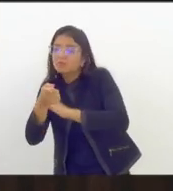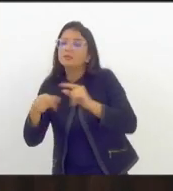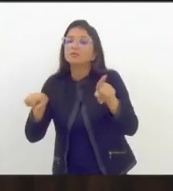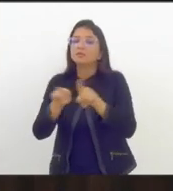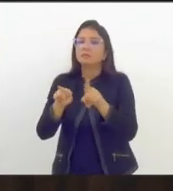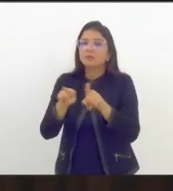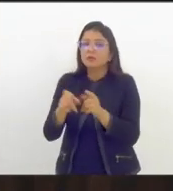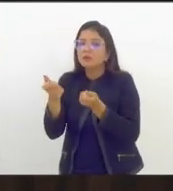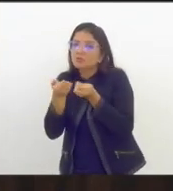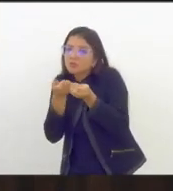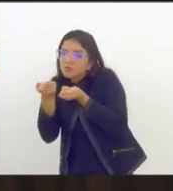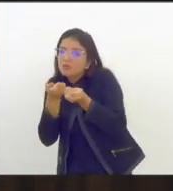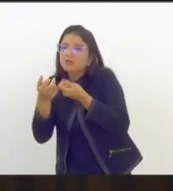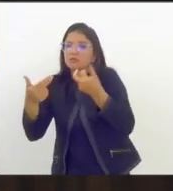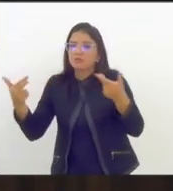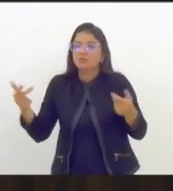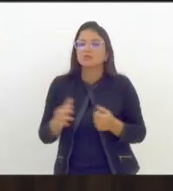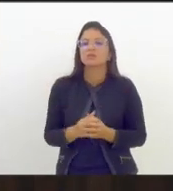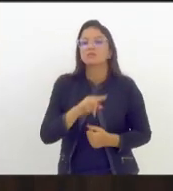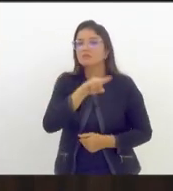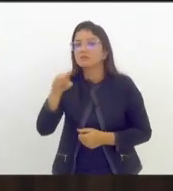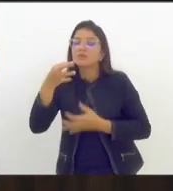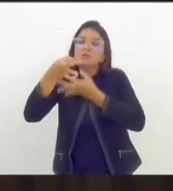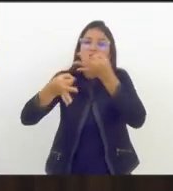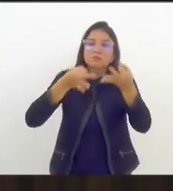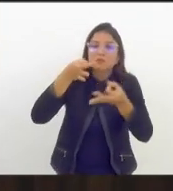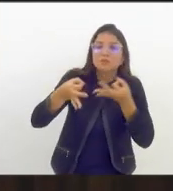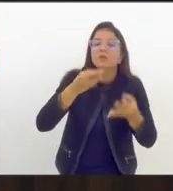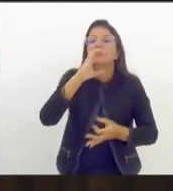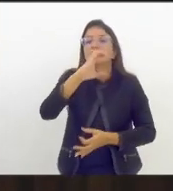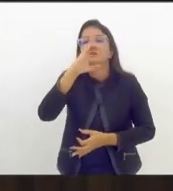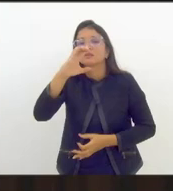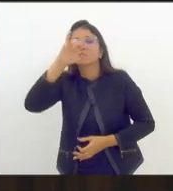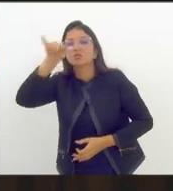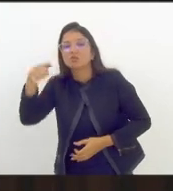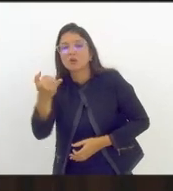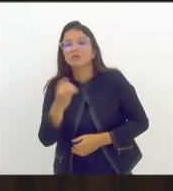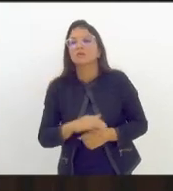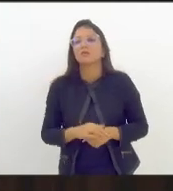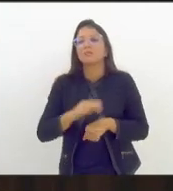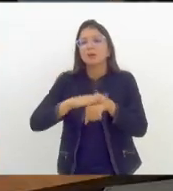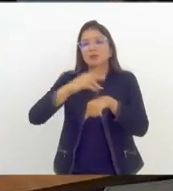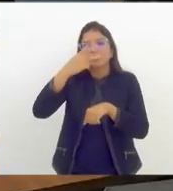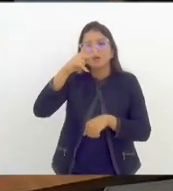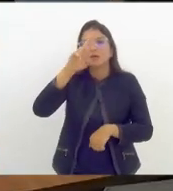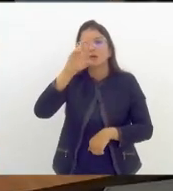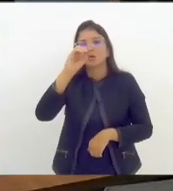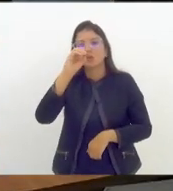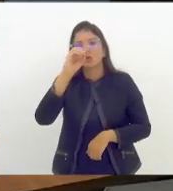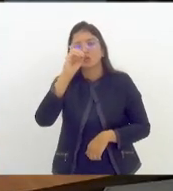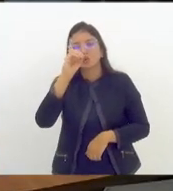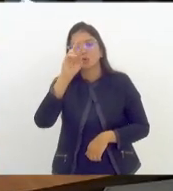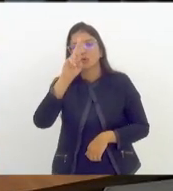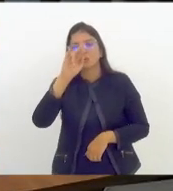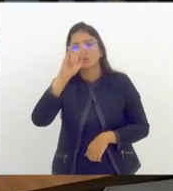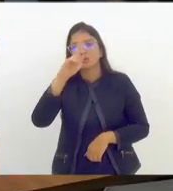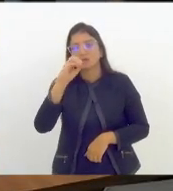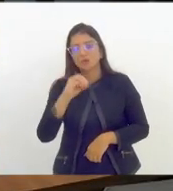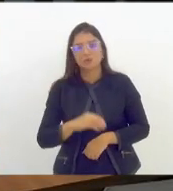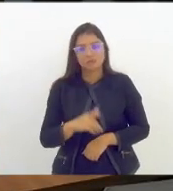e Controle. Para emitir parecer pela CCJ, deputado Rodrigo Bacelar. Deputado Marcos